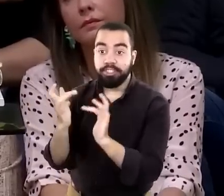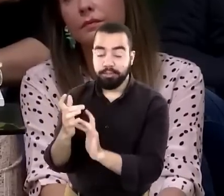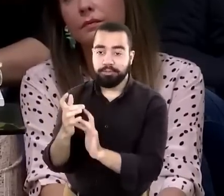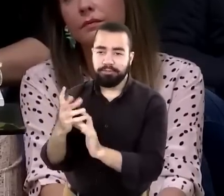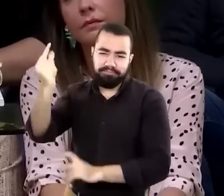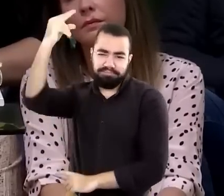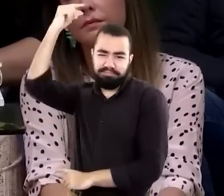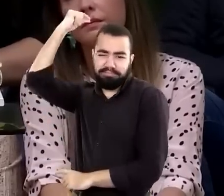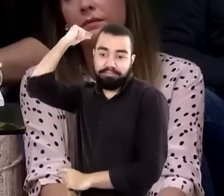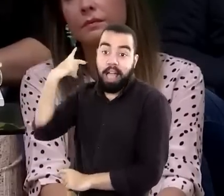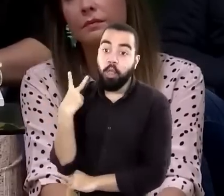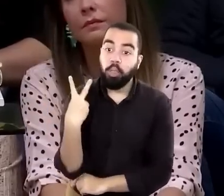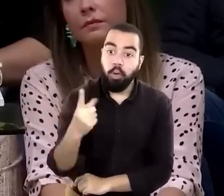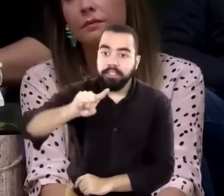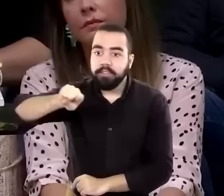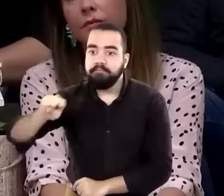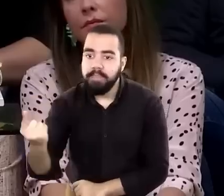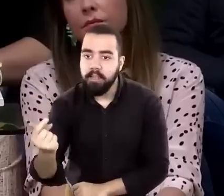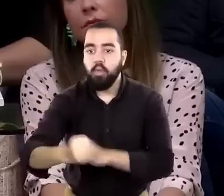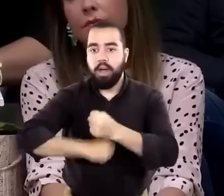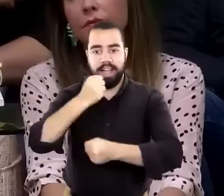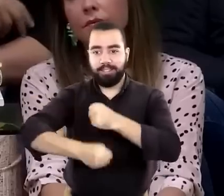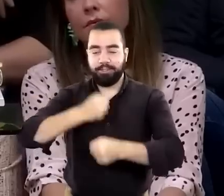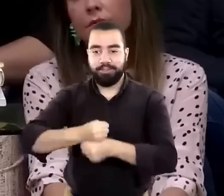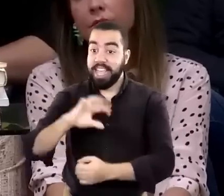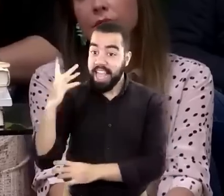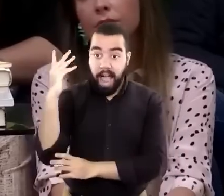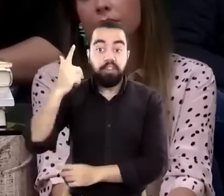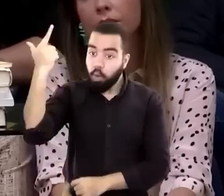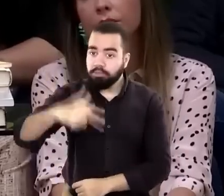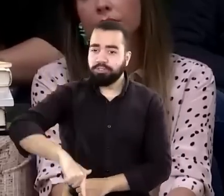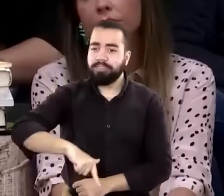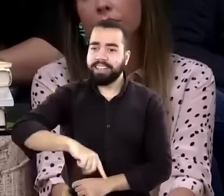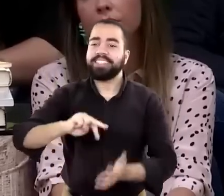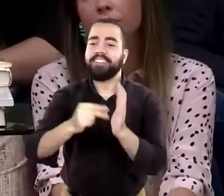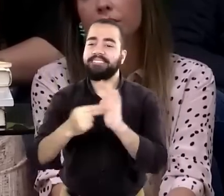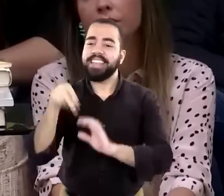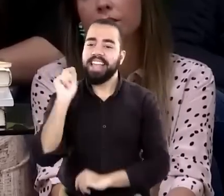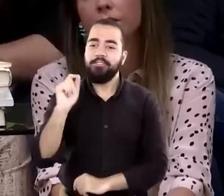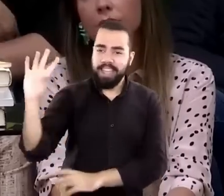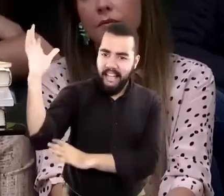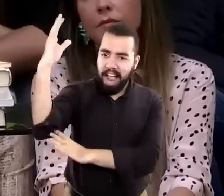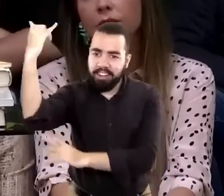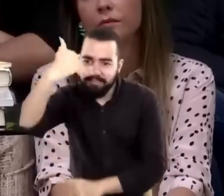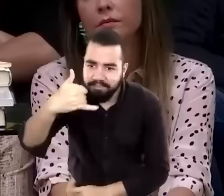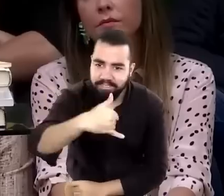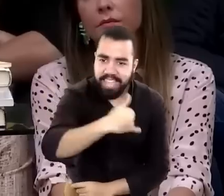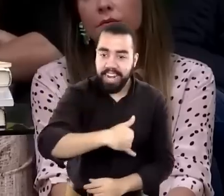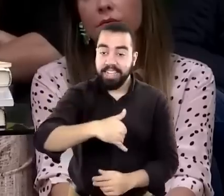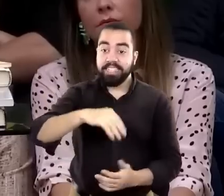Cristo. Aqui então a ideia é que a igreja tem uma provisão que é permanente, que é perene,